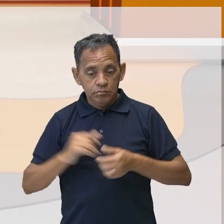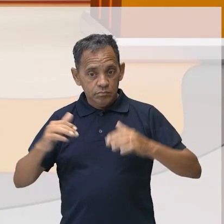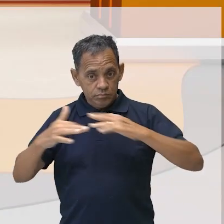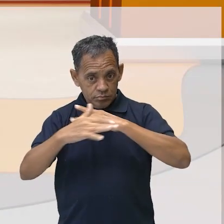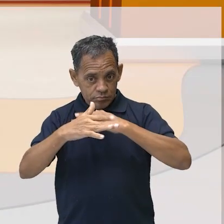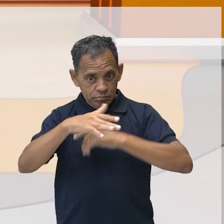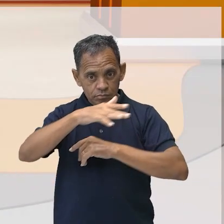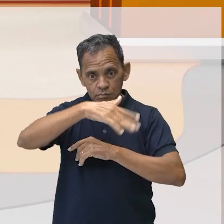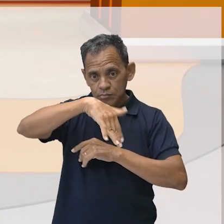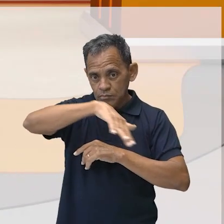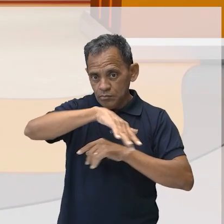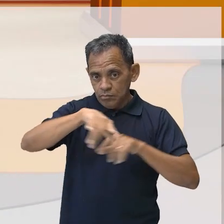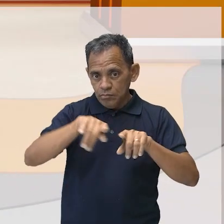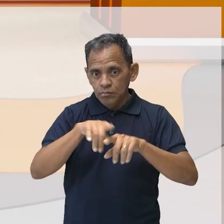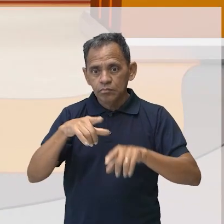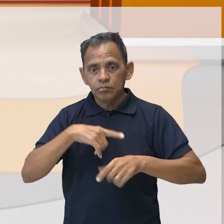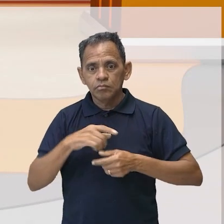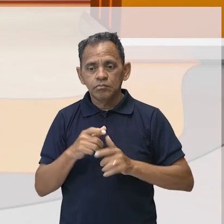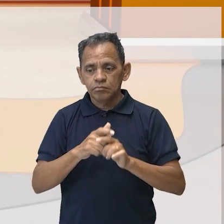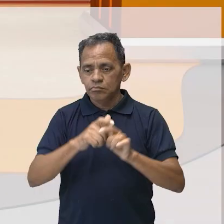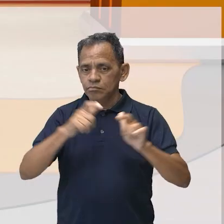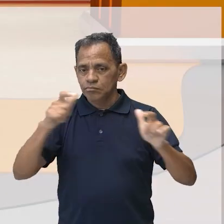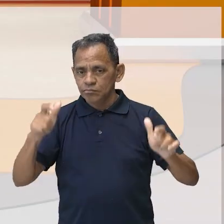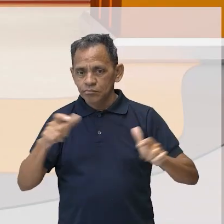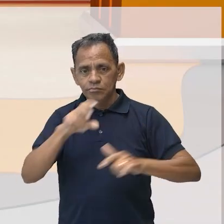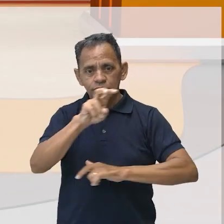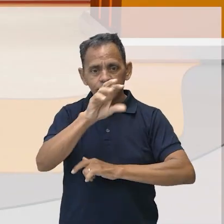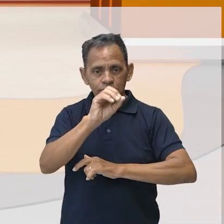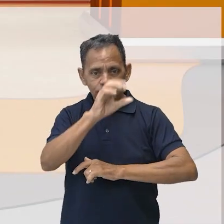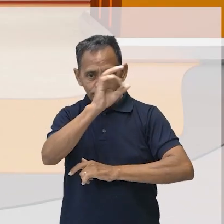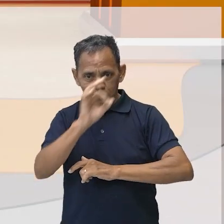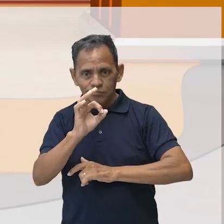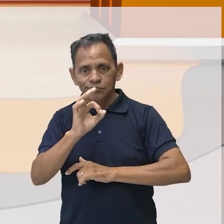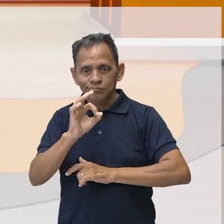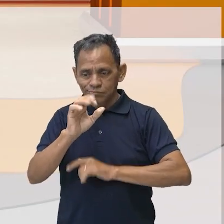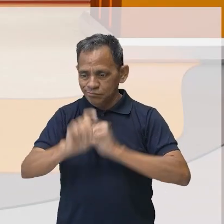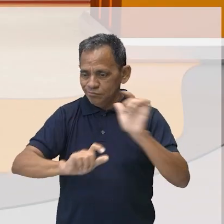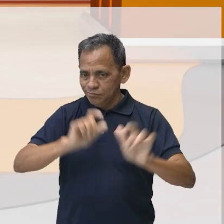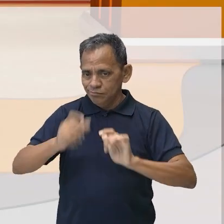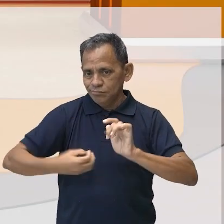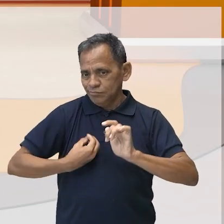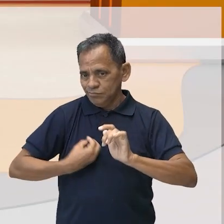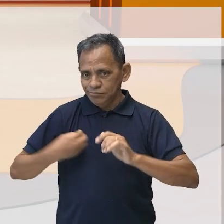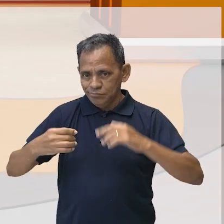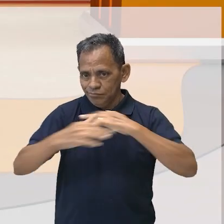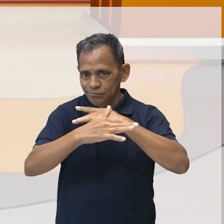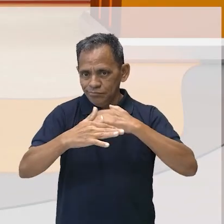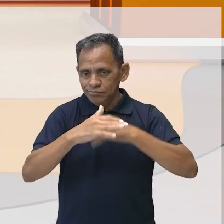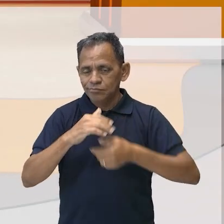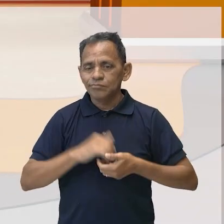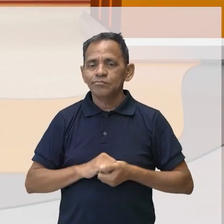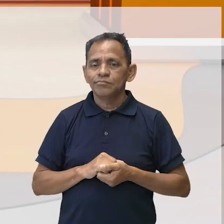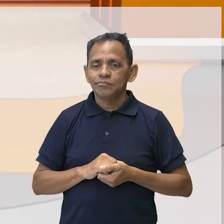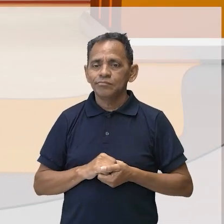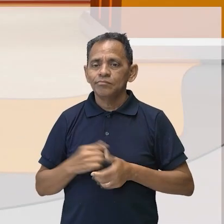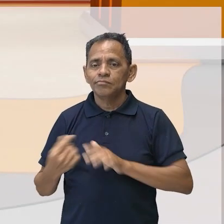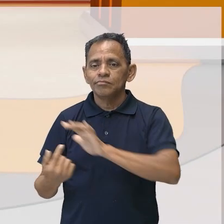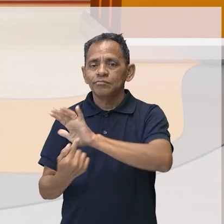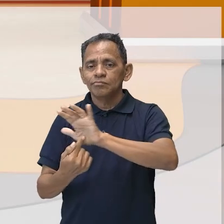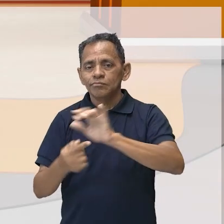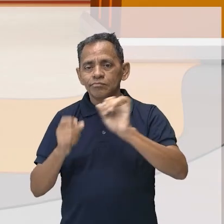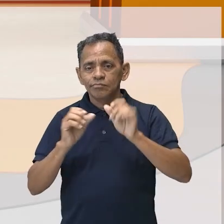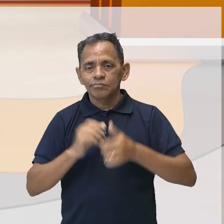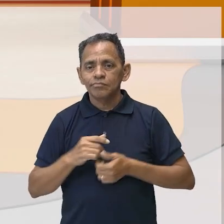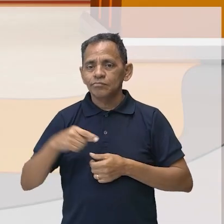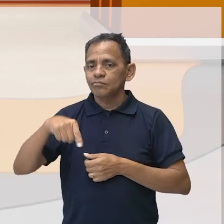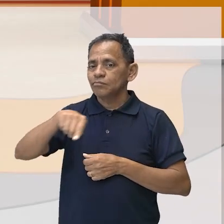urbanizado quando ele tem ali mais de 50% da população vivendo em cidades. E eu gostaria de destacar para vocês alguns pontos que